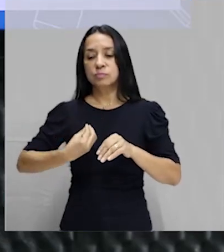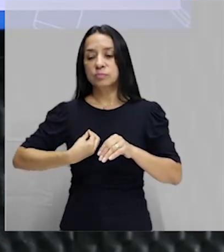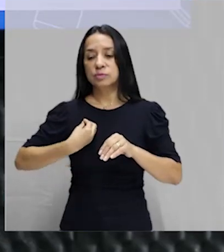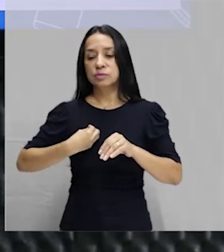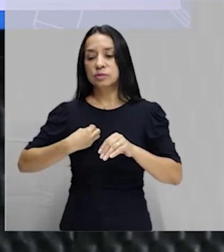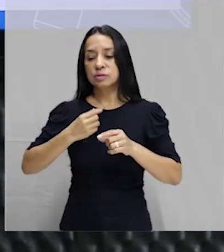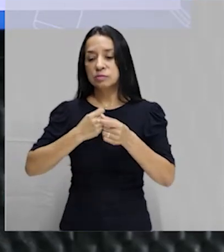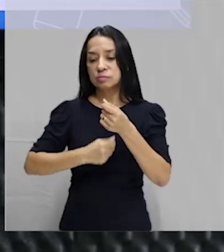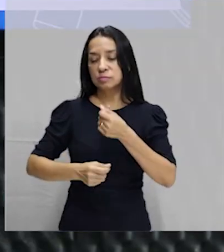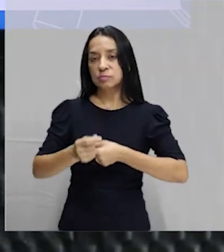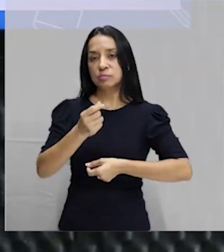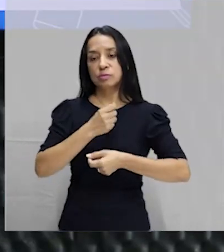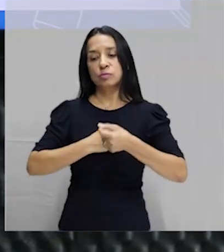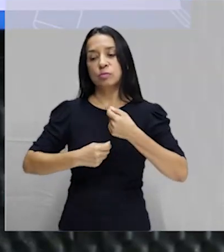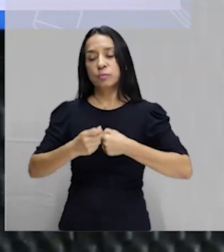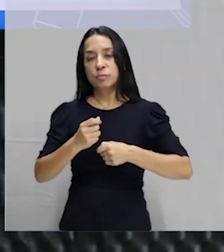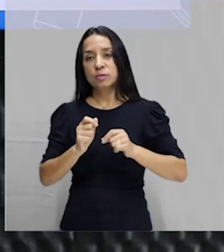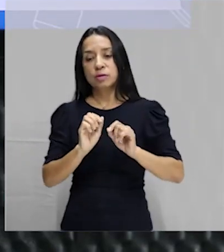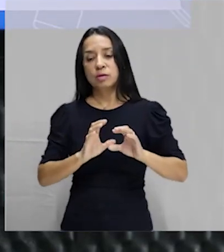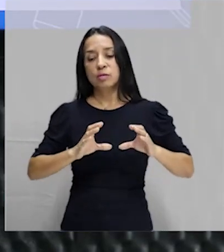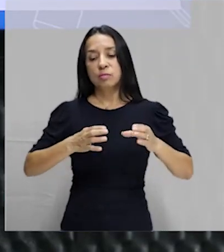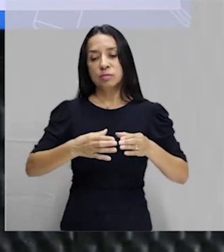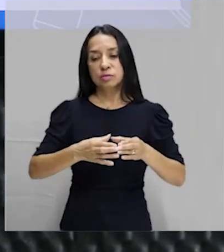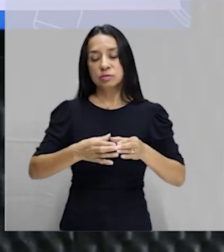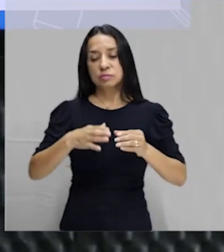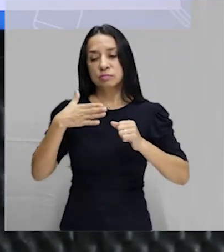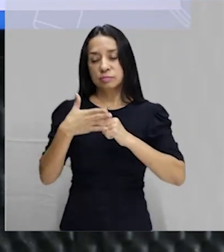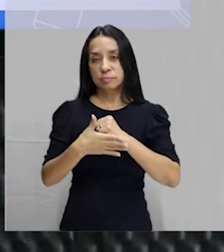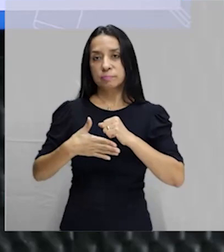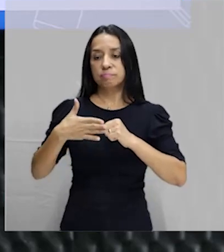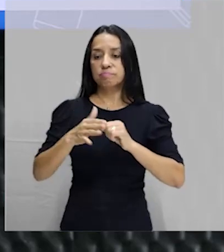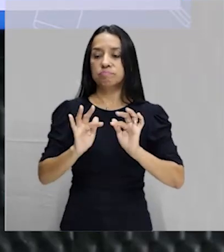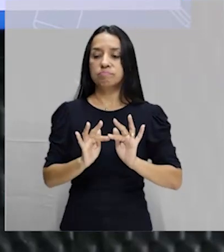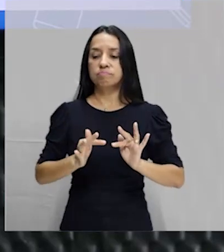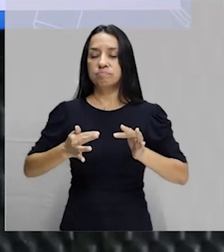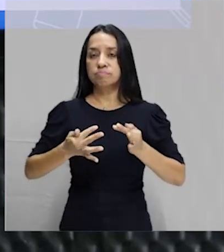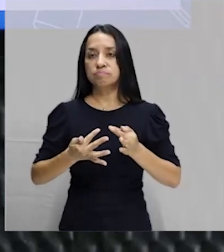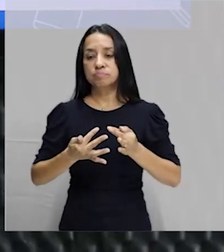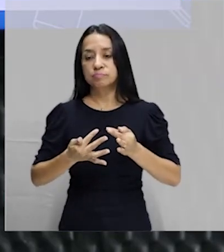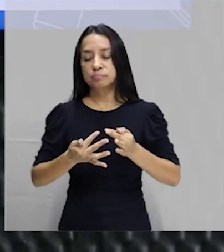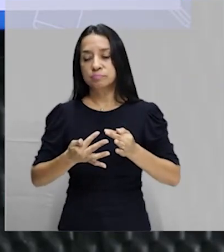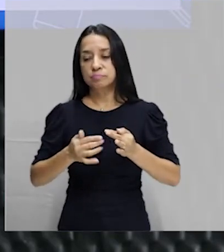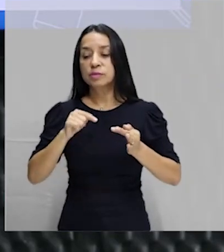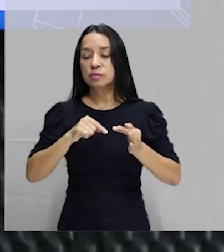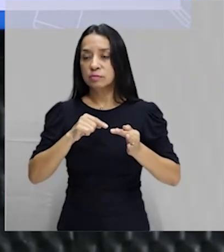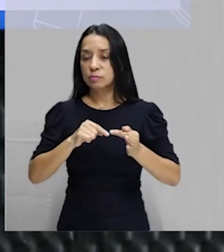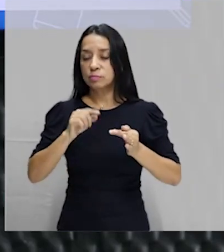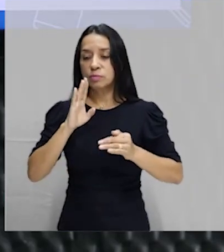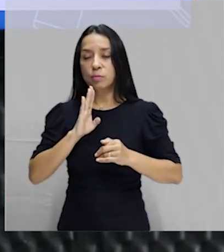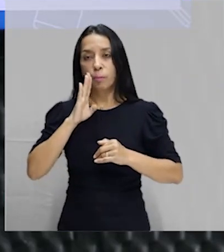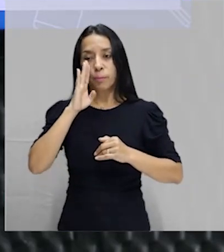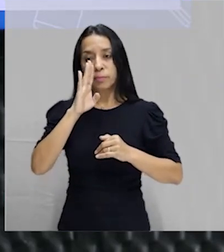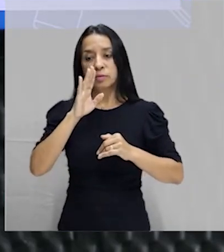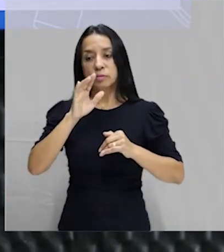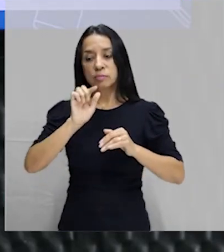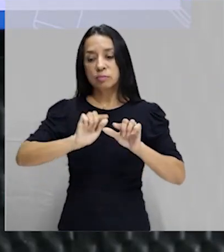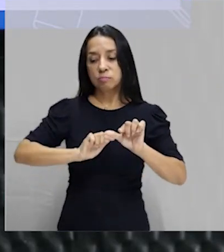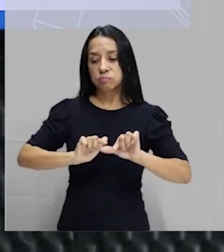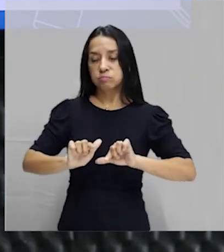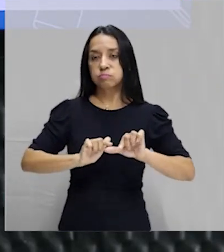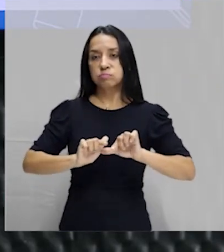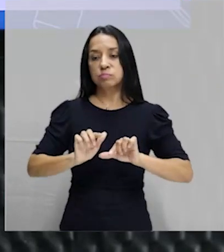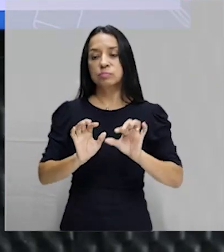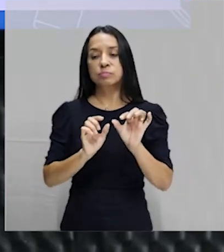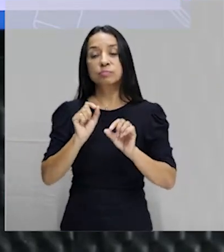economia coletiva, de base familiar. A família é a principal mão de obra que